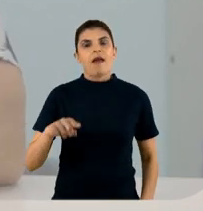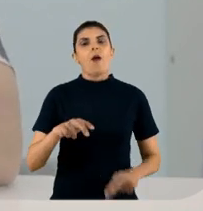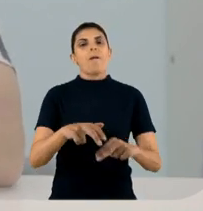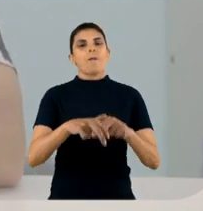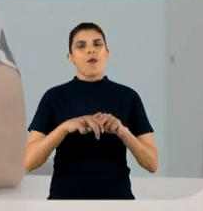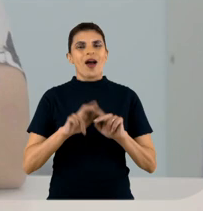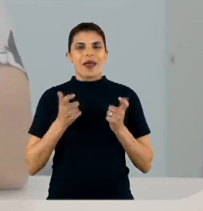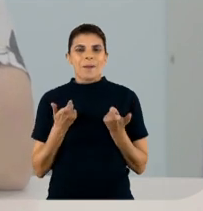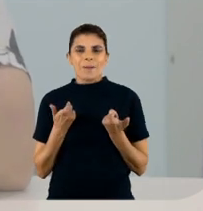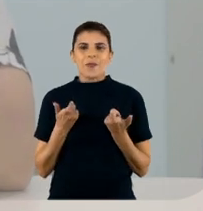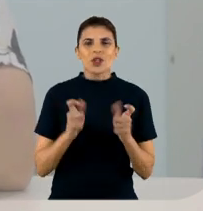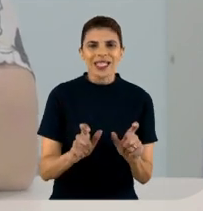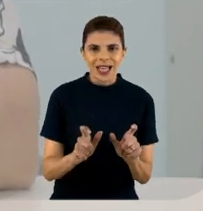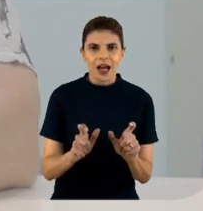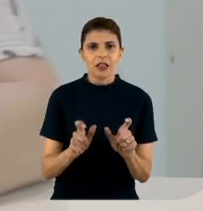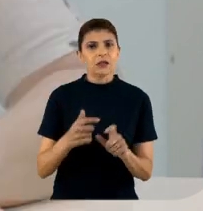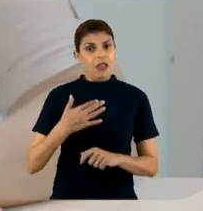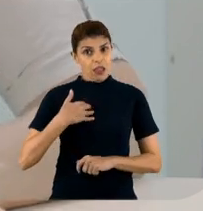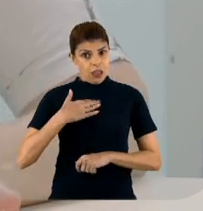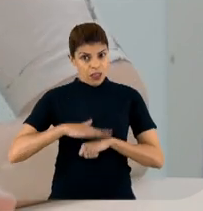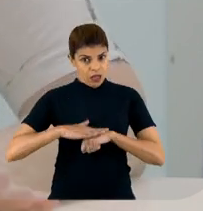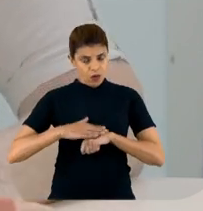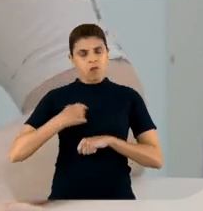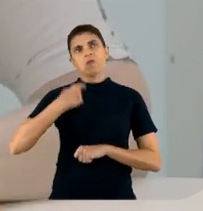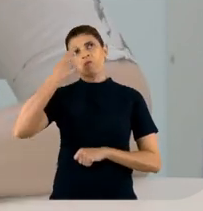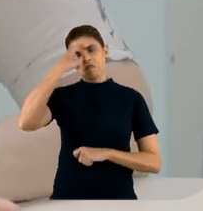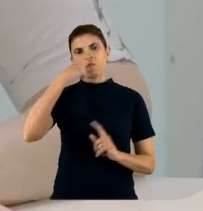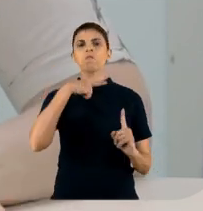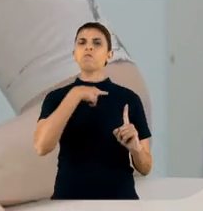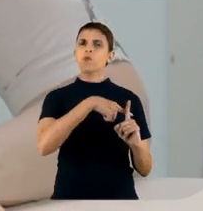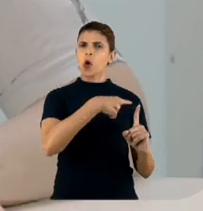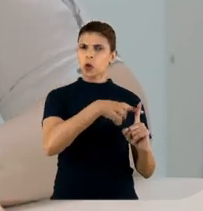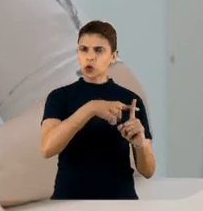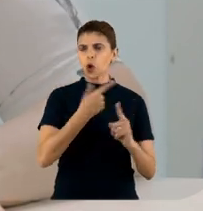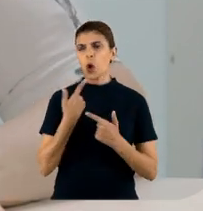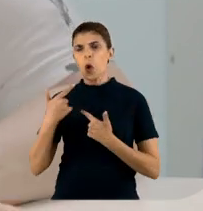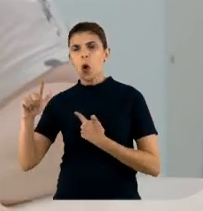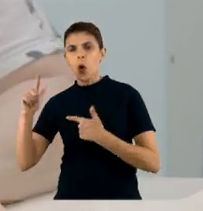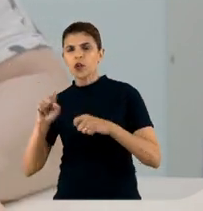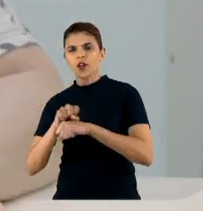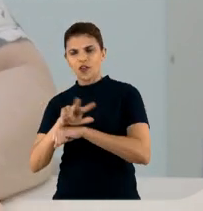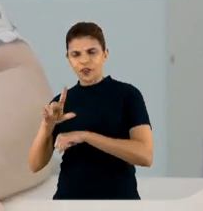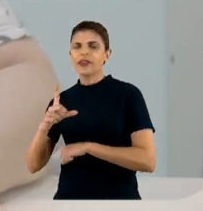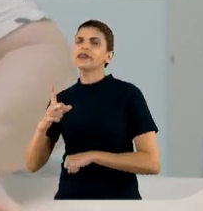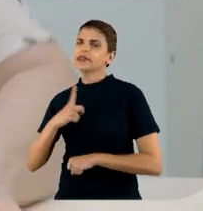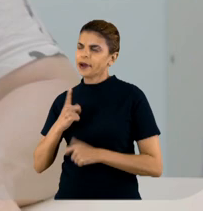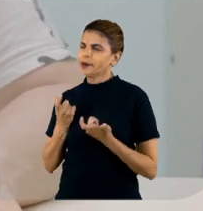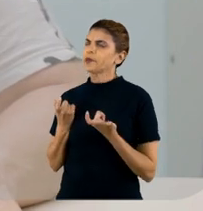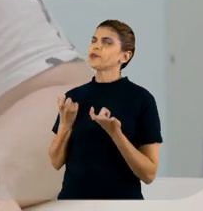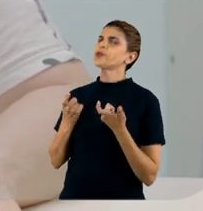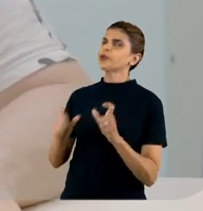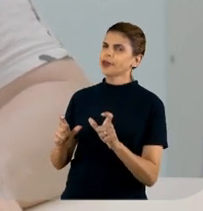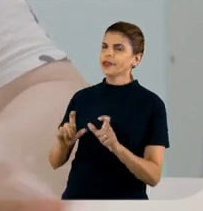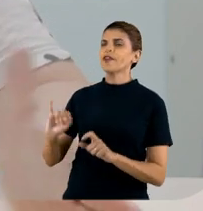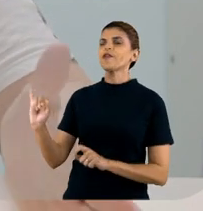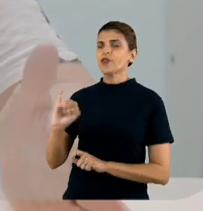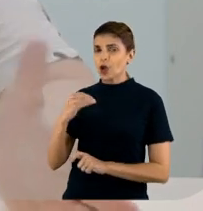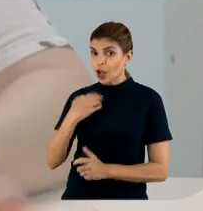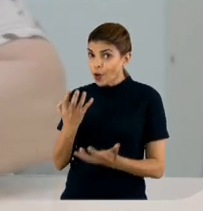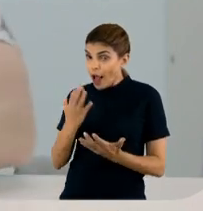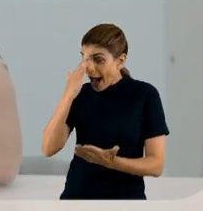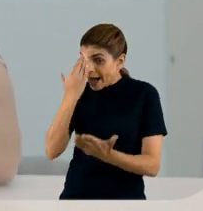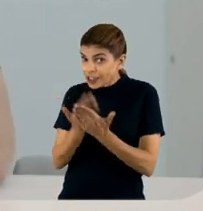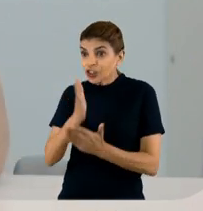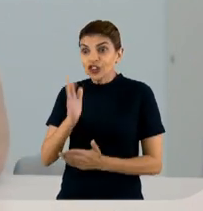ele produz imunidade eu sou uma pessoa otimista como todos os outros vírus dão alguma imunidade pra pessoa que teve a infecção eu quero